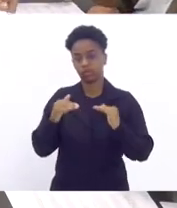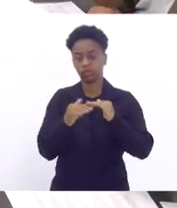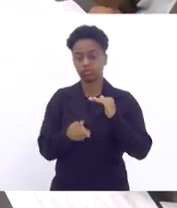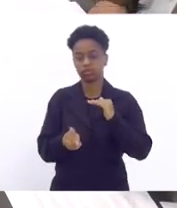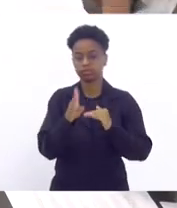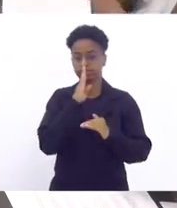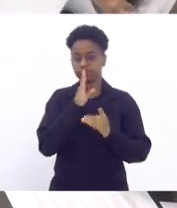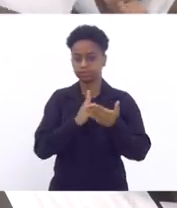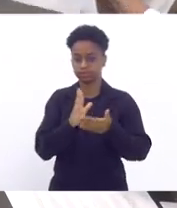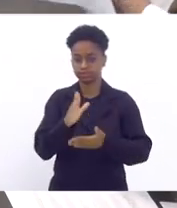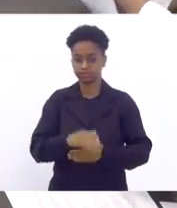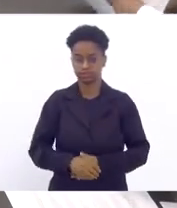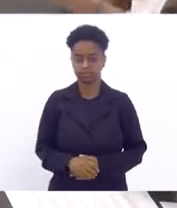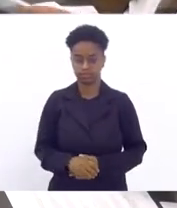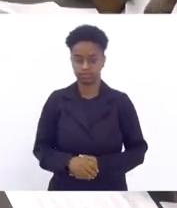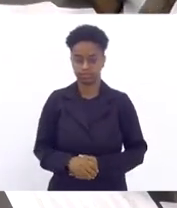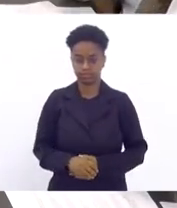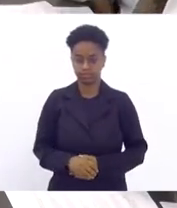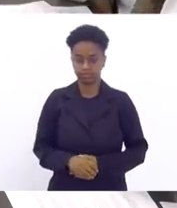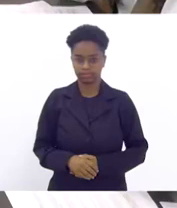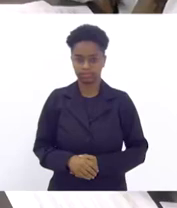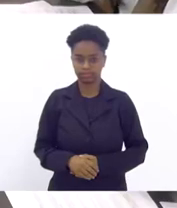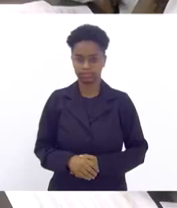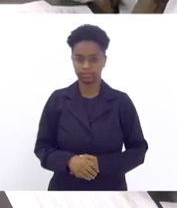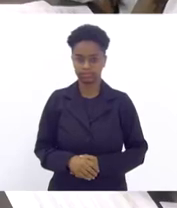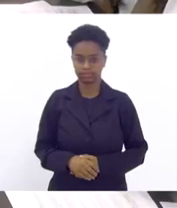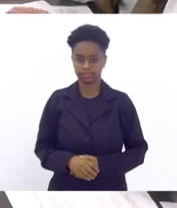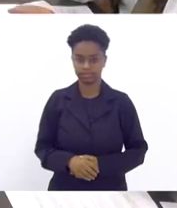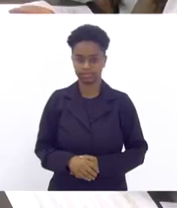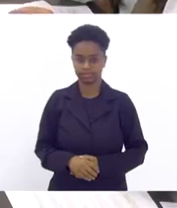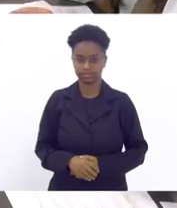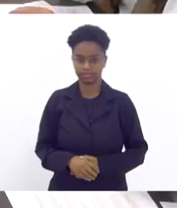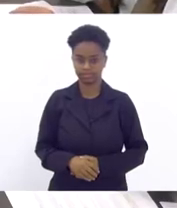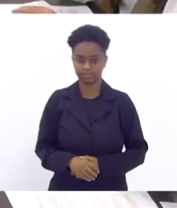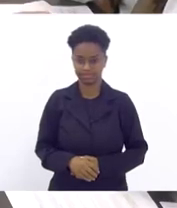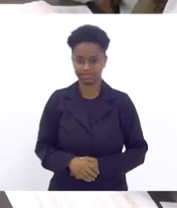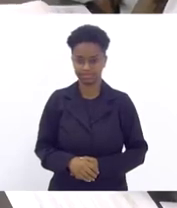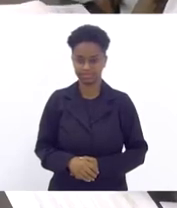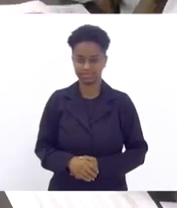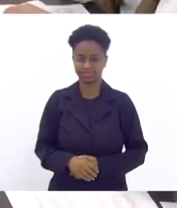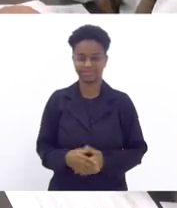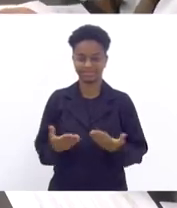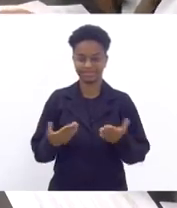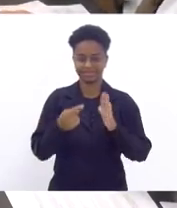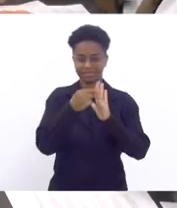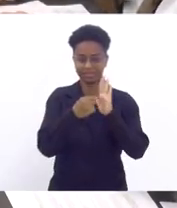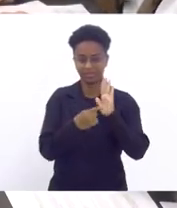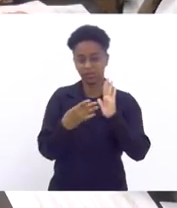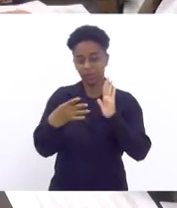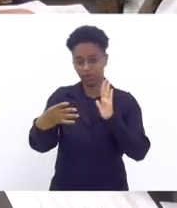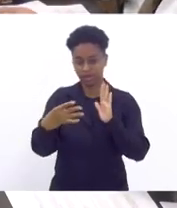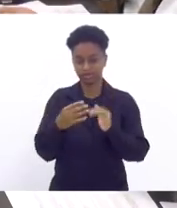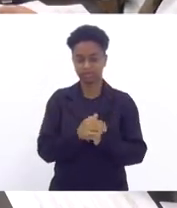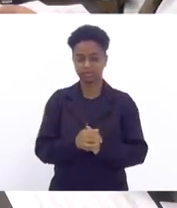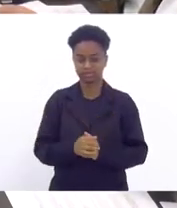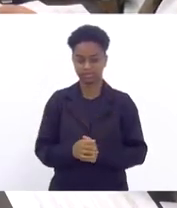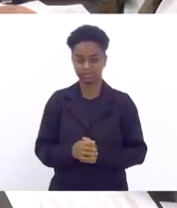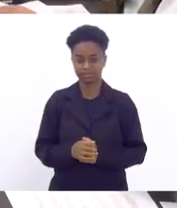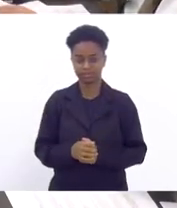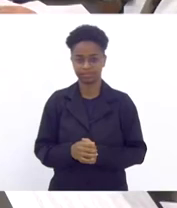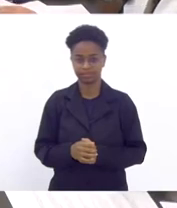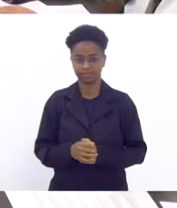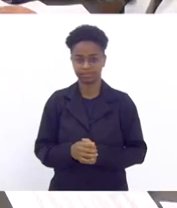estão aprovado agora nós passaremos ao item 4 que é o projeto